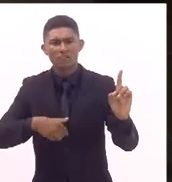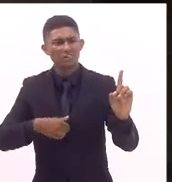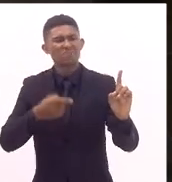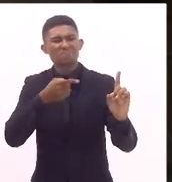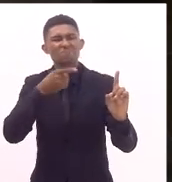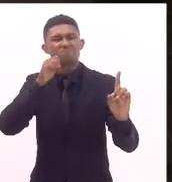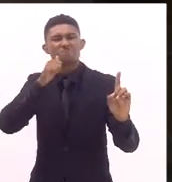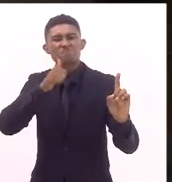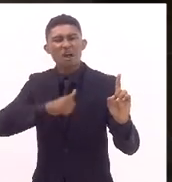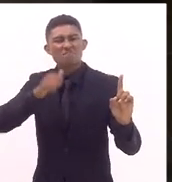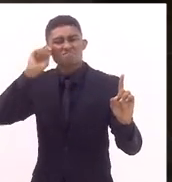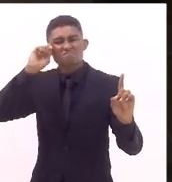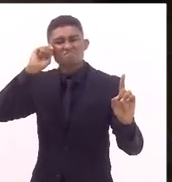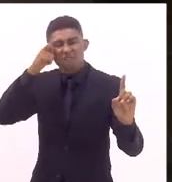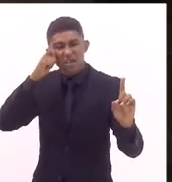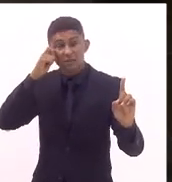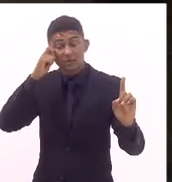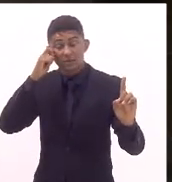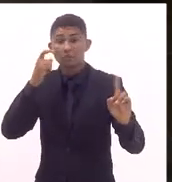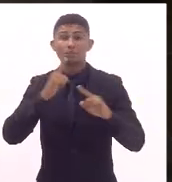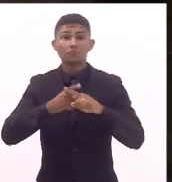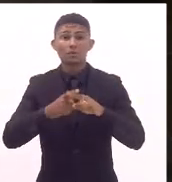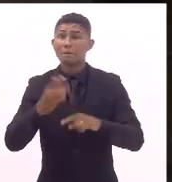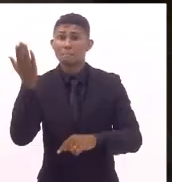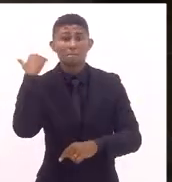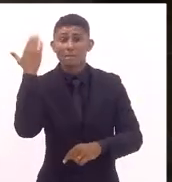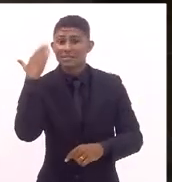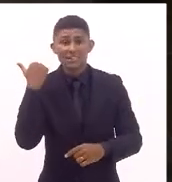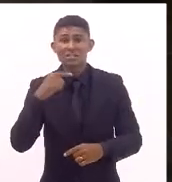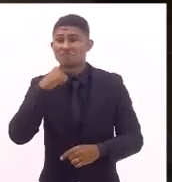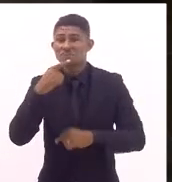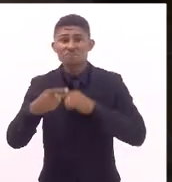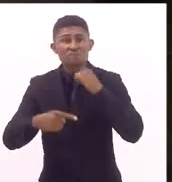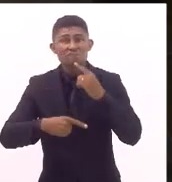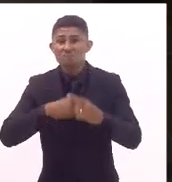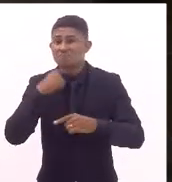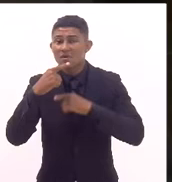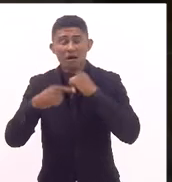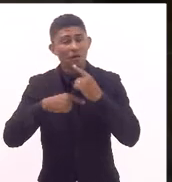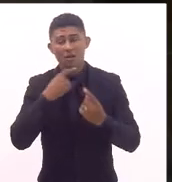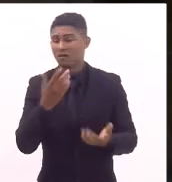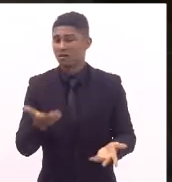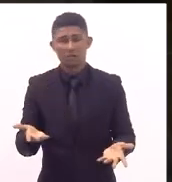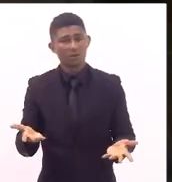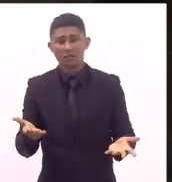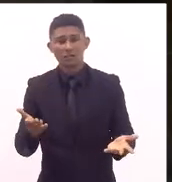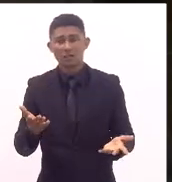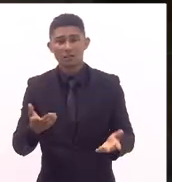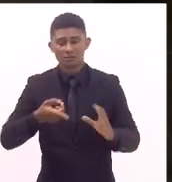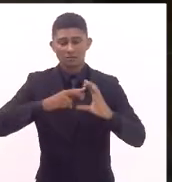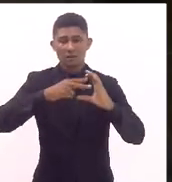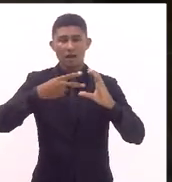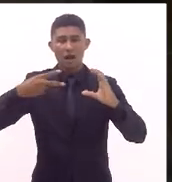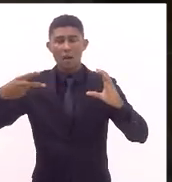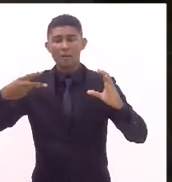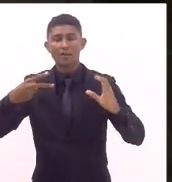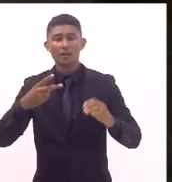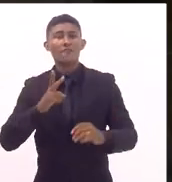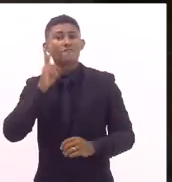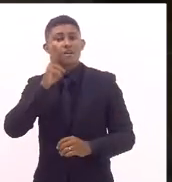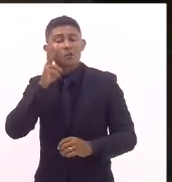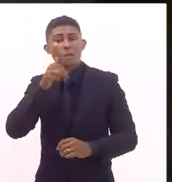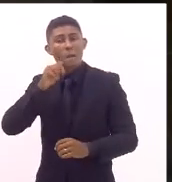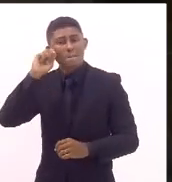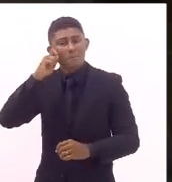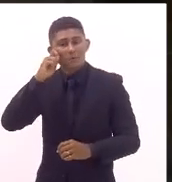historicamente não tínhamos condição nenhuma de tá sentada naquela cadeira da Câmara Municipal onde